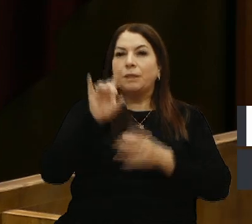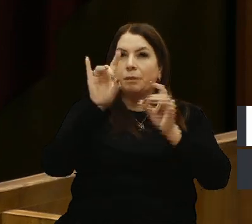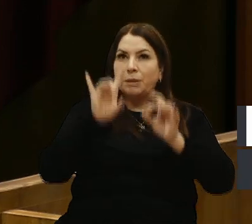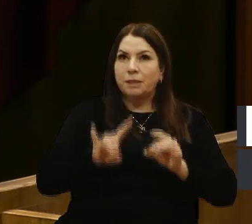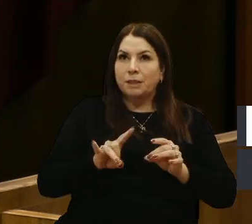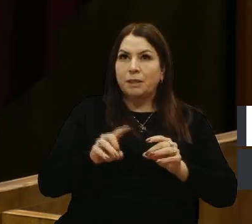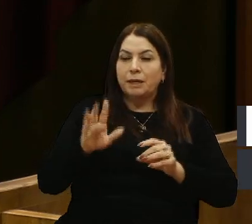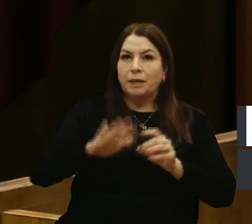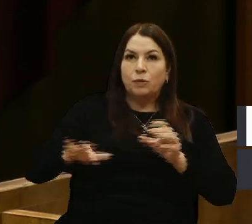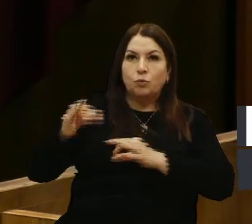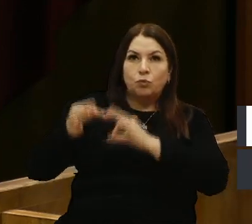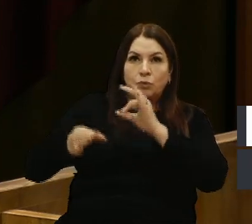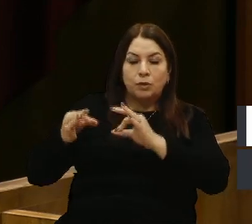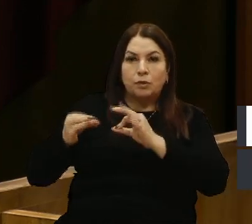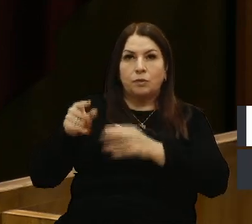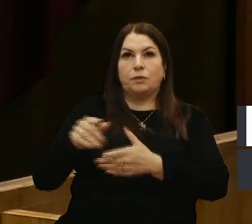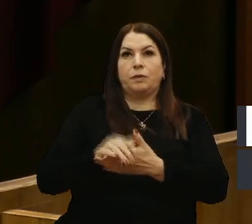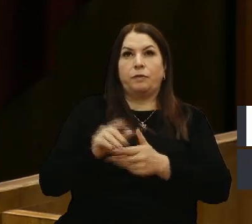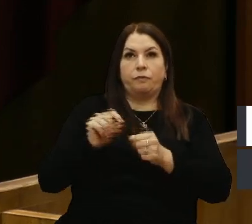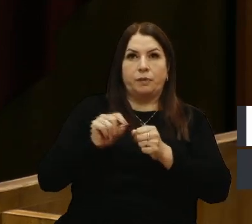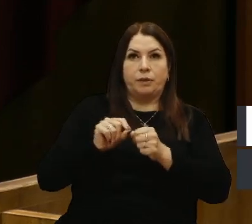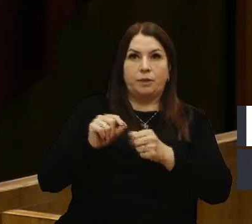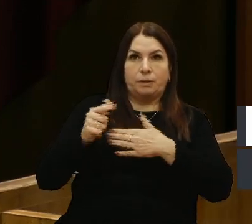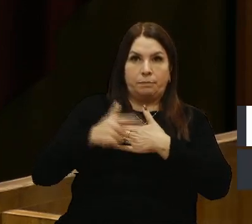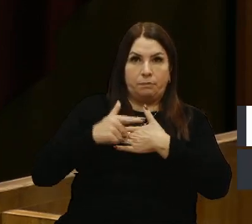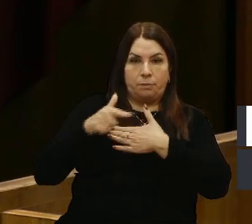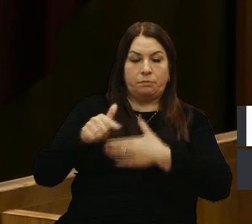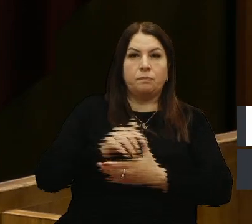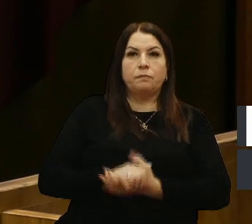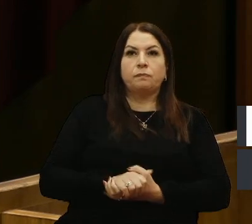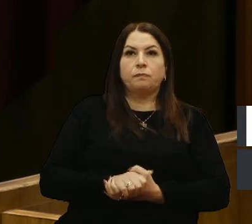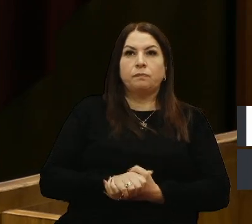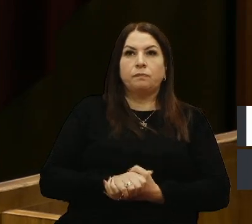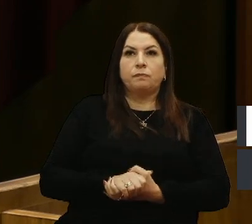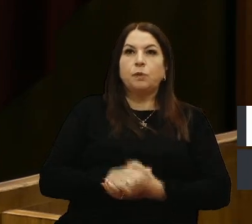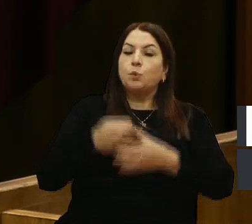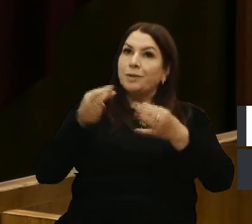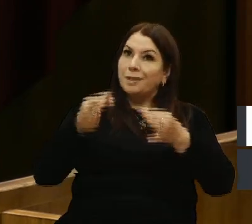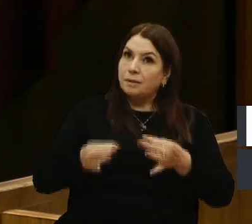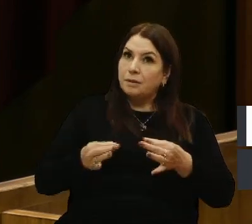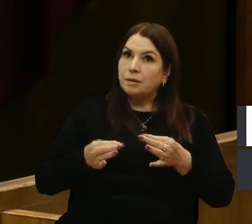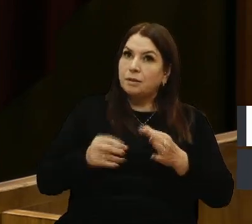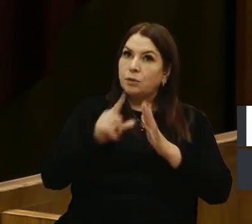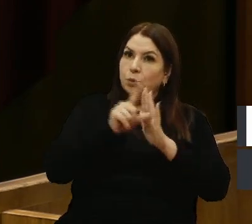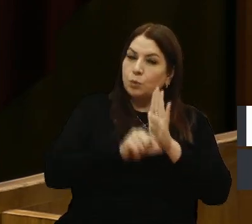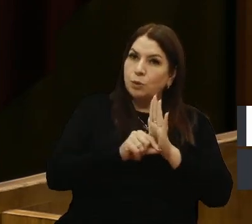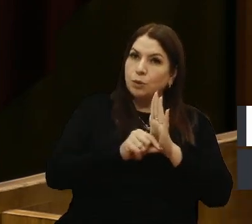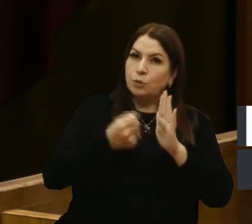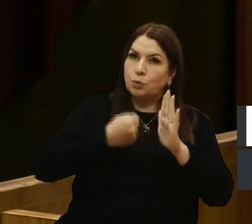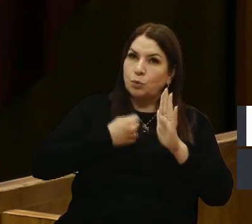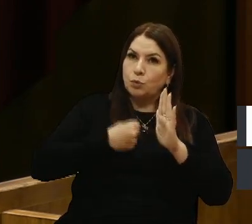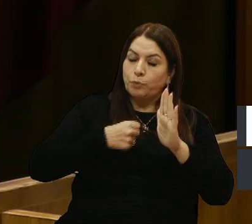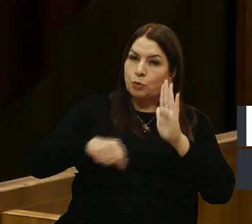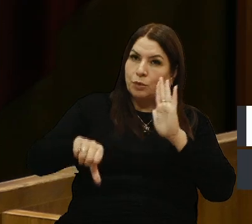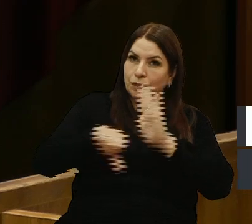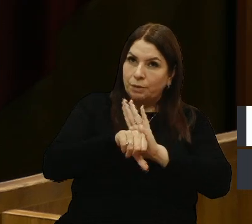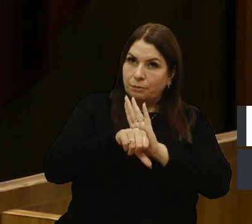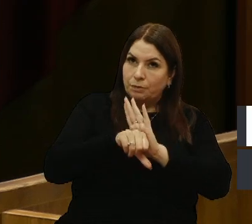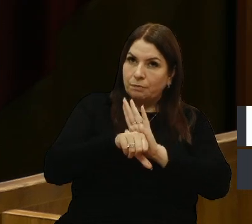se o judiciário fazer a sua parte, com certeza a redução do índice de